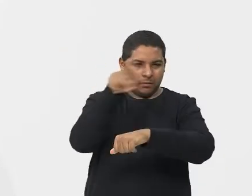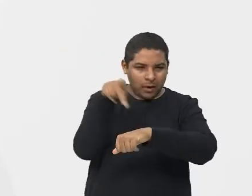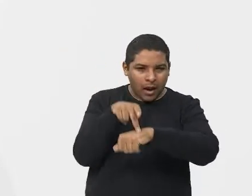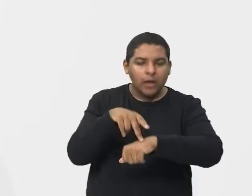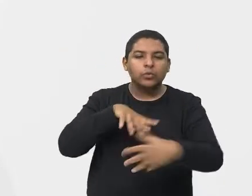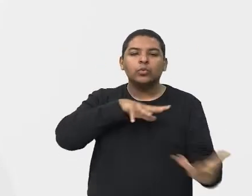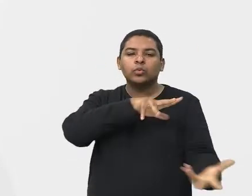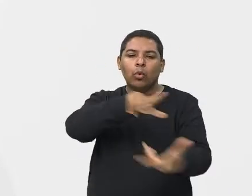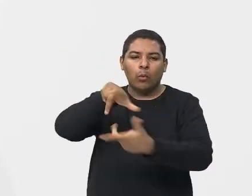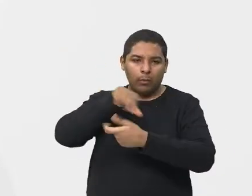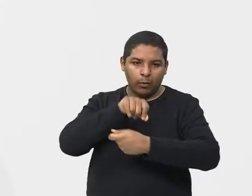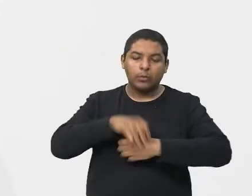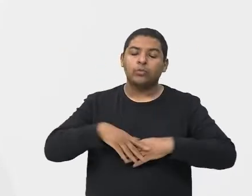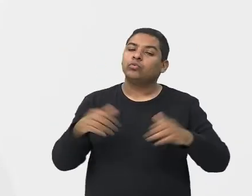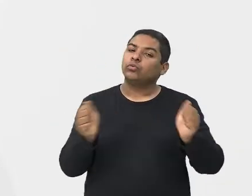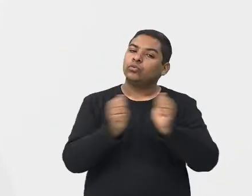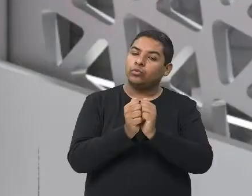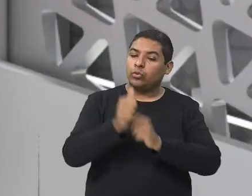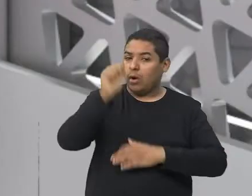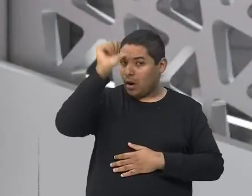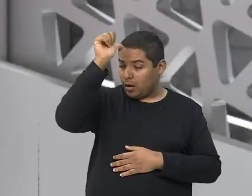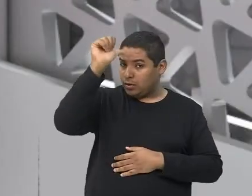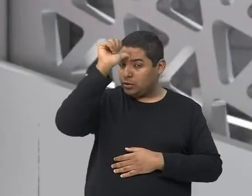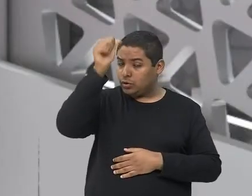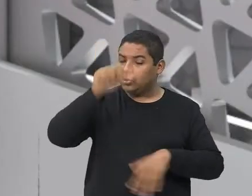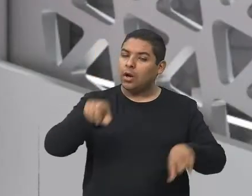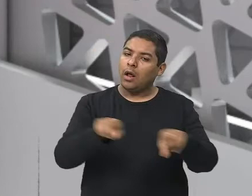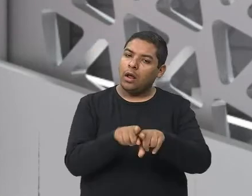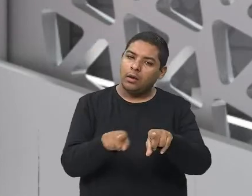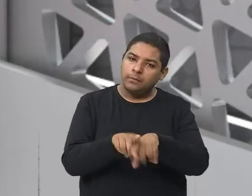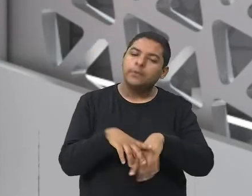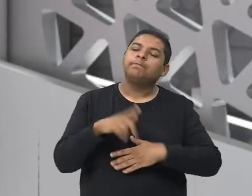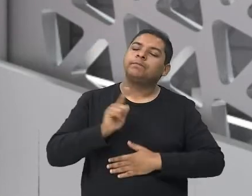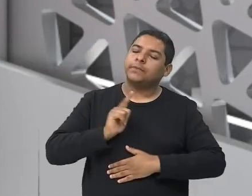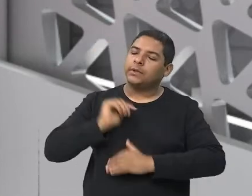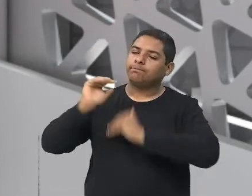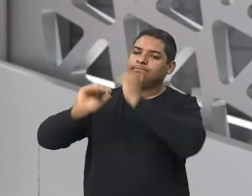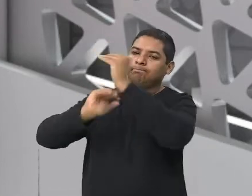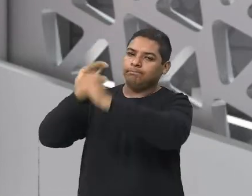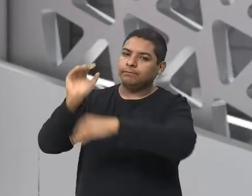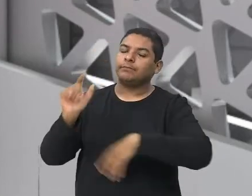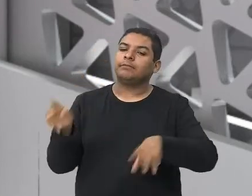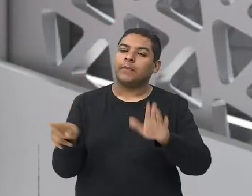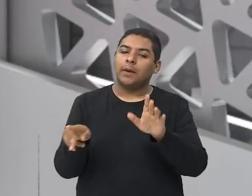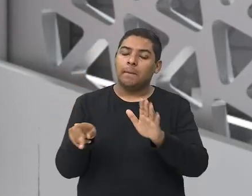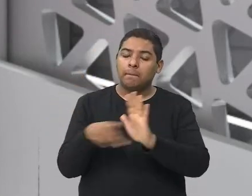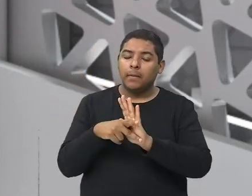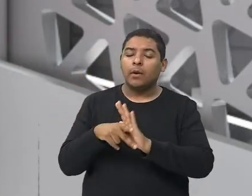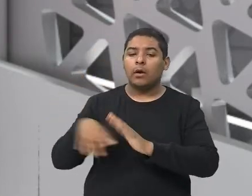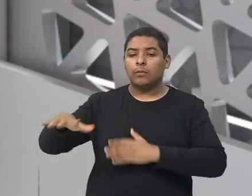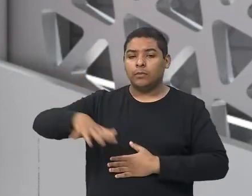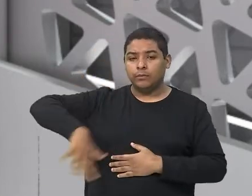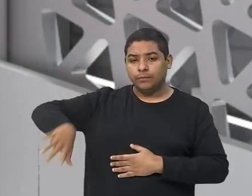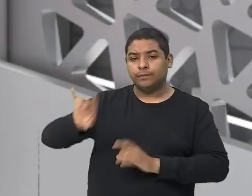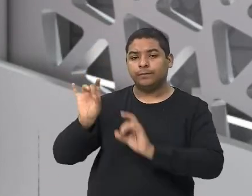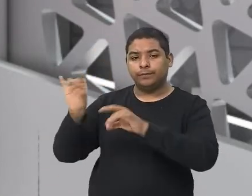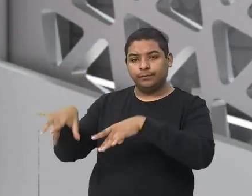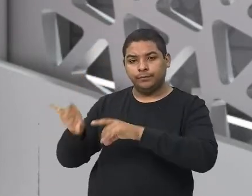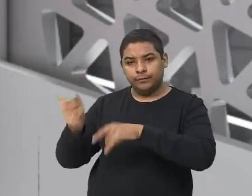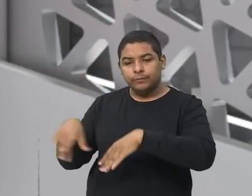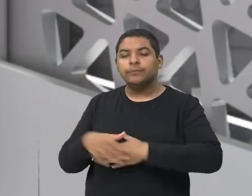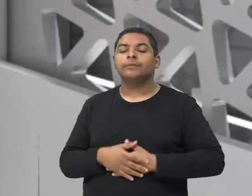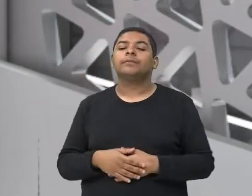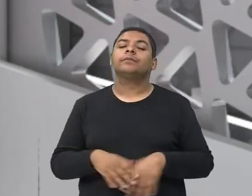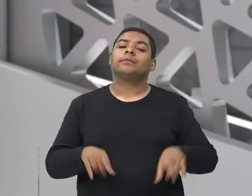mundo, junto lá com a Índia. Então a gente observa todo esse desenvolvimento australiano também, né, tanto